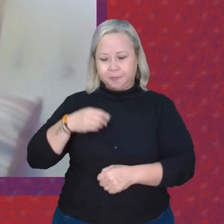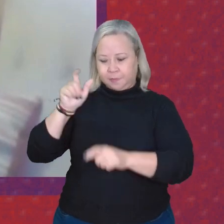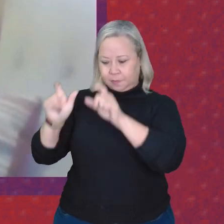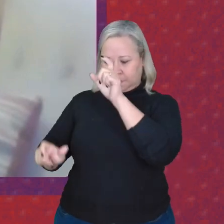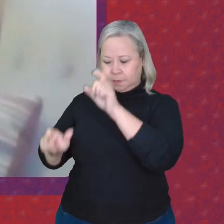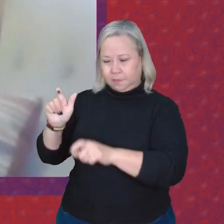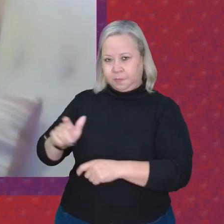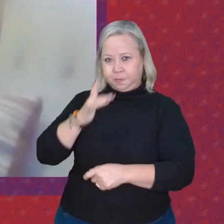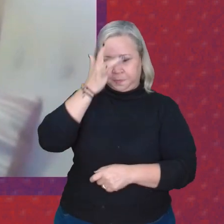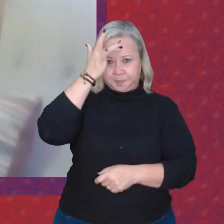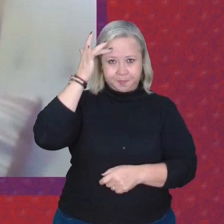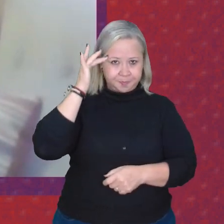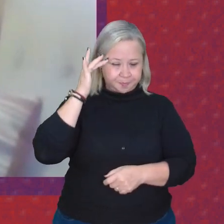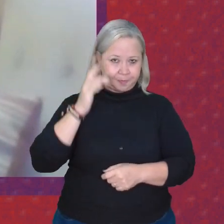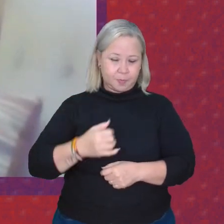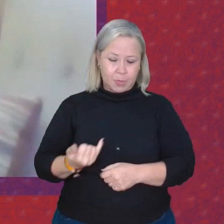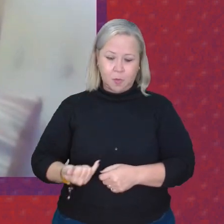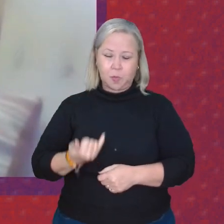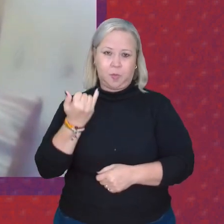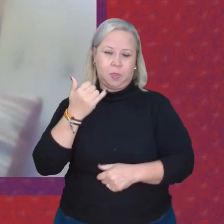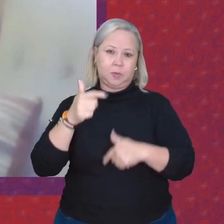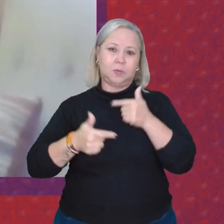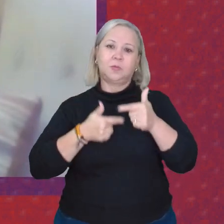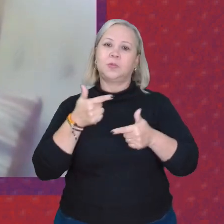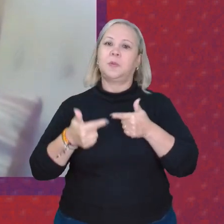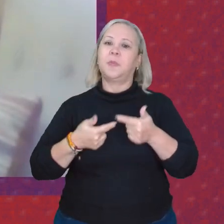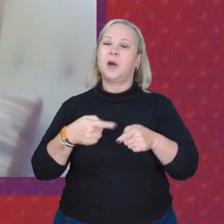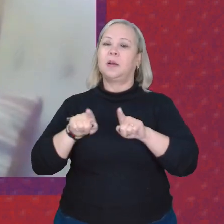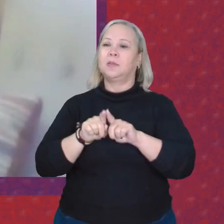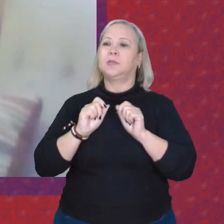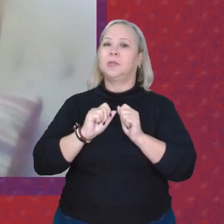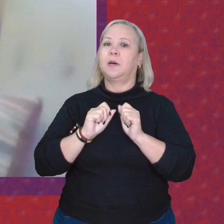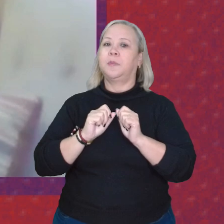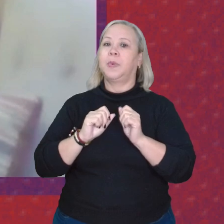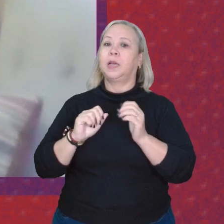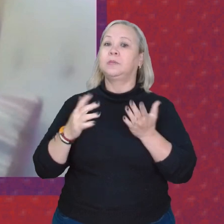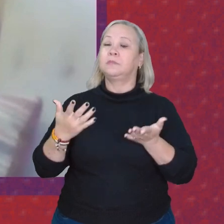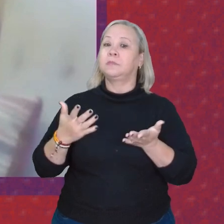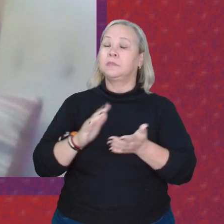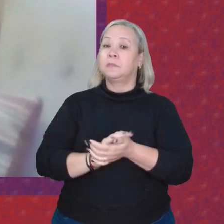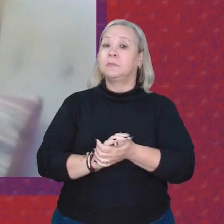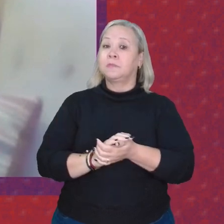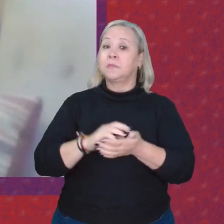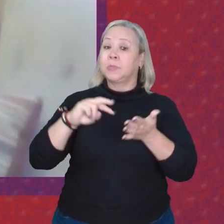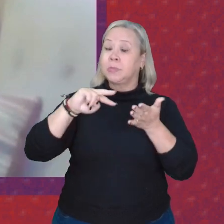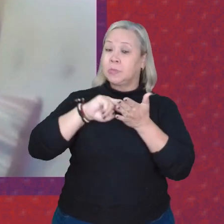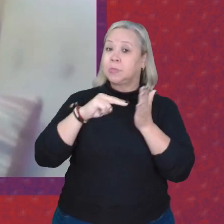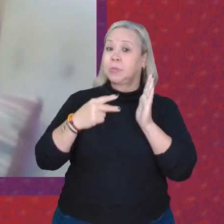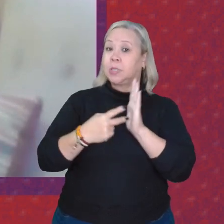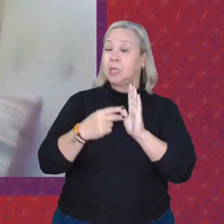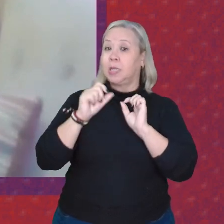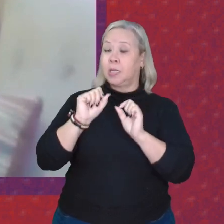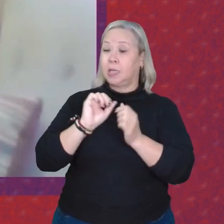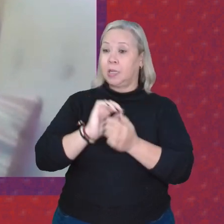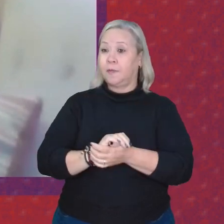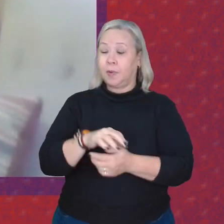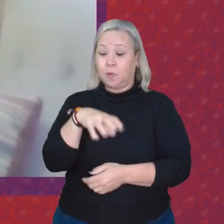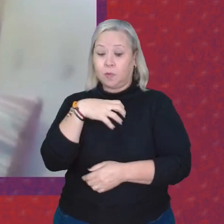pessoas, e o trabalho também define, em grande medida, a